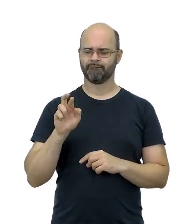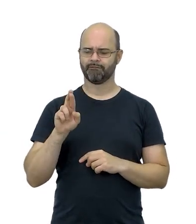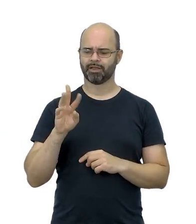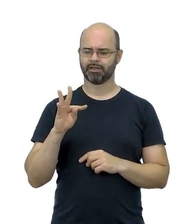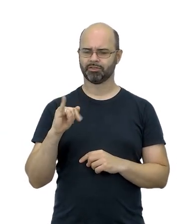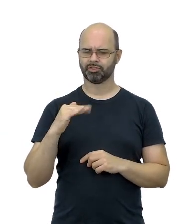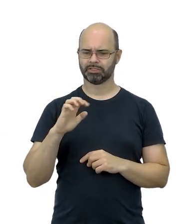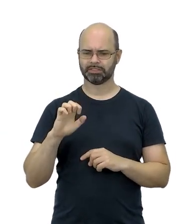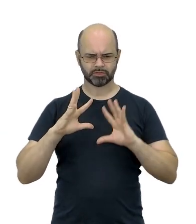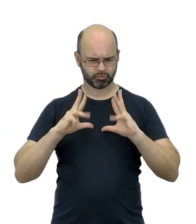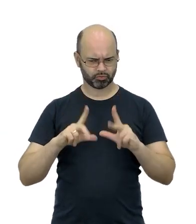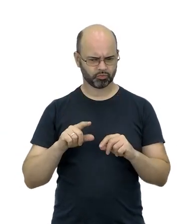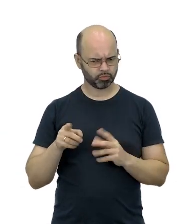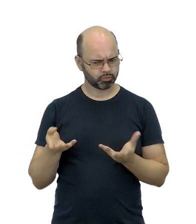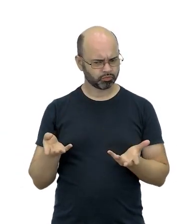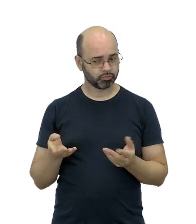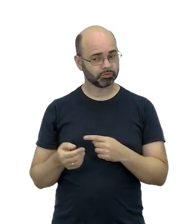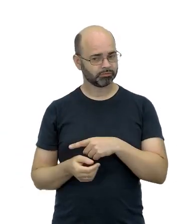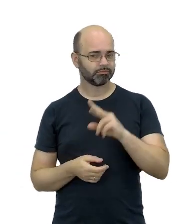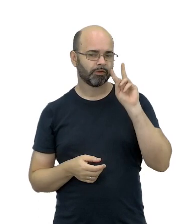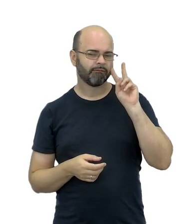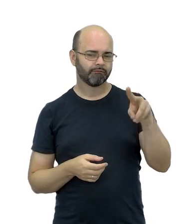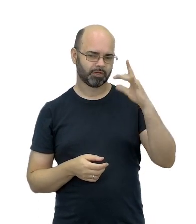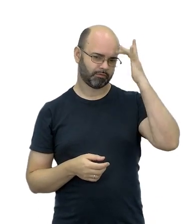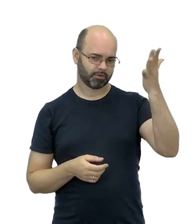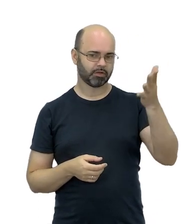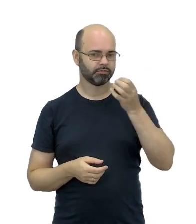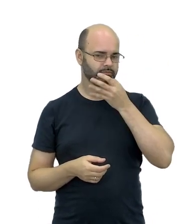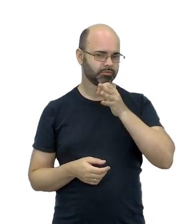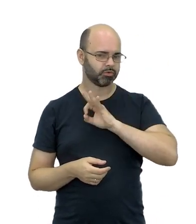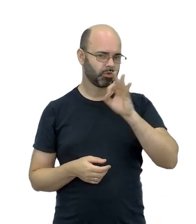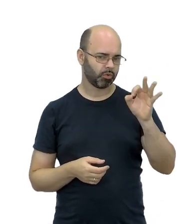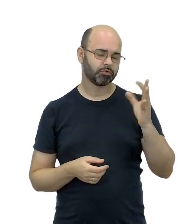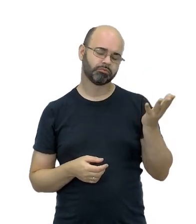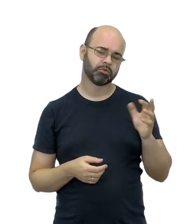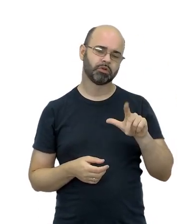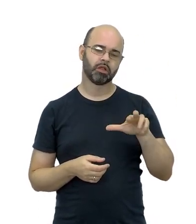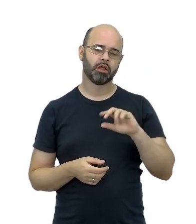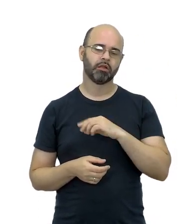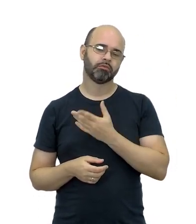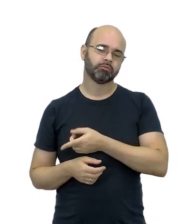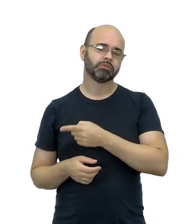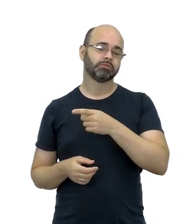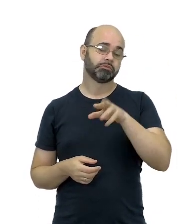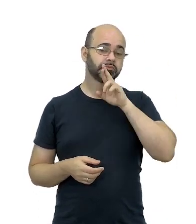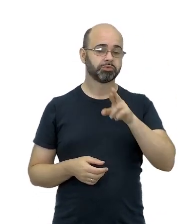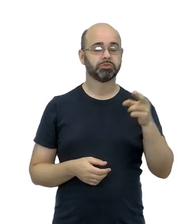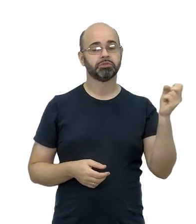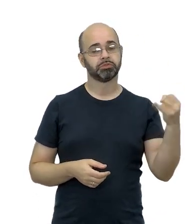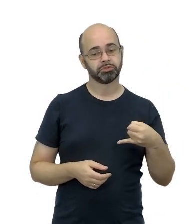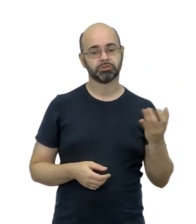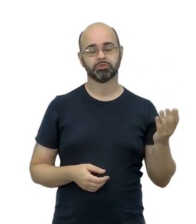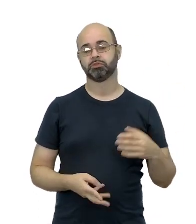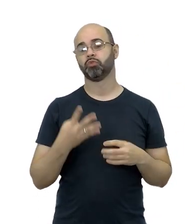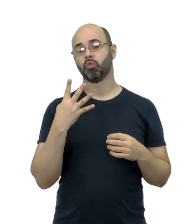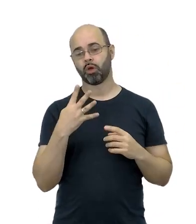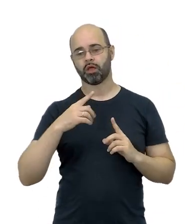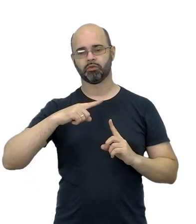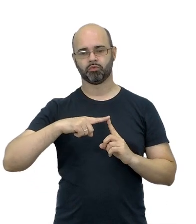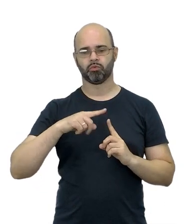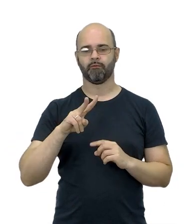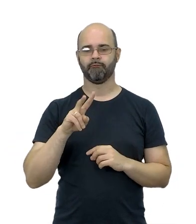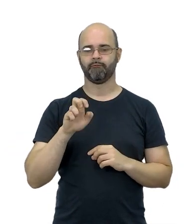fica muito visível para eles, né? Fica muito rico. E obviamente eles vão responder que sim, são 4 vértices.